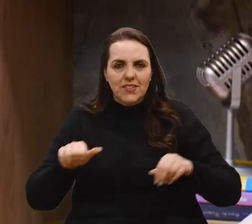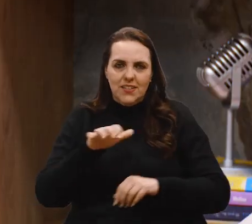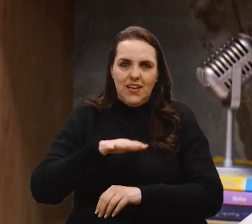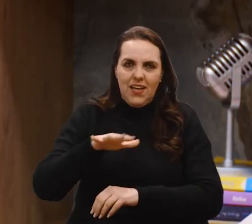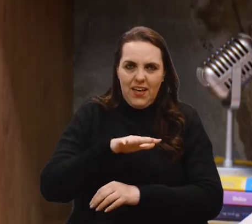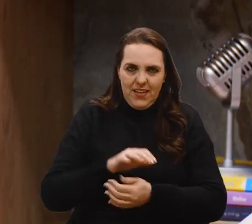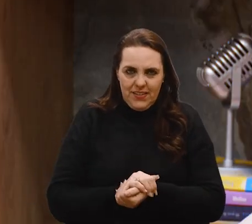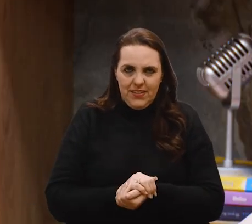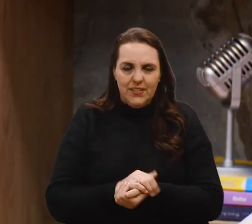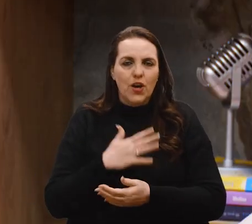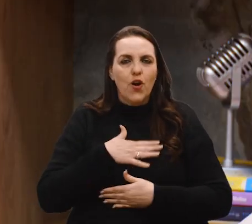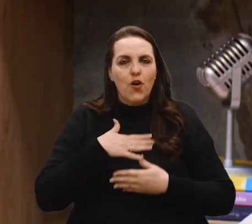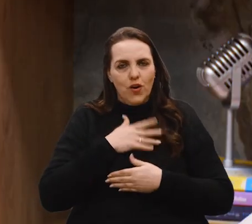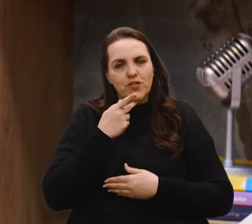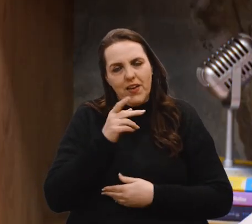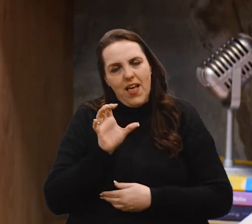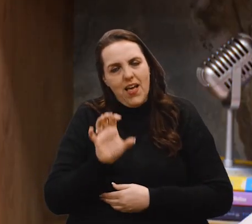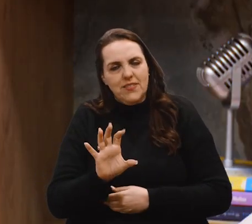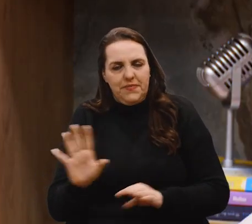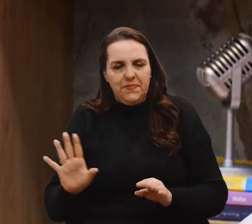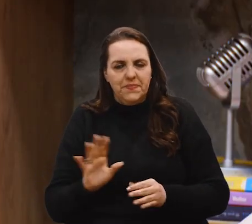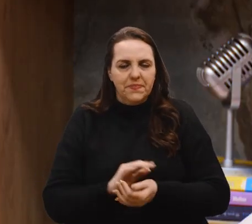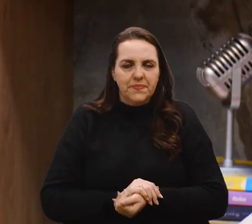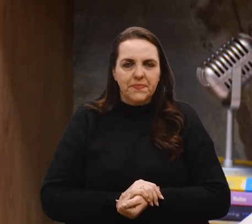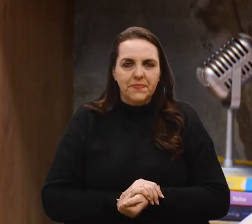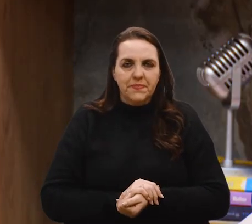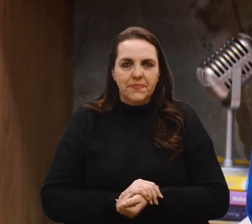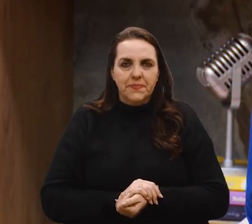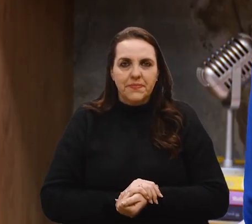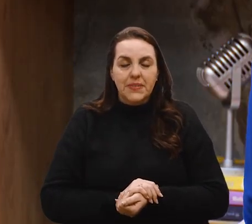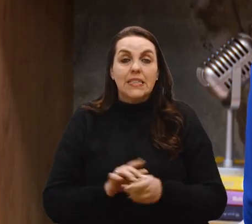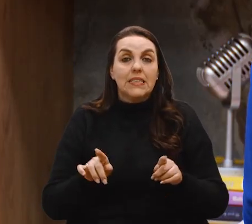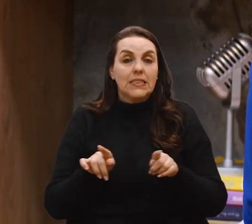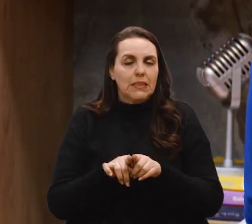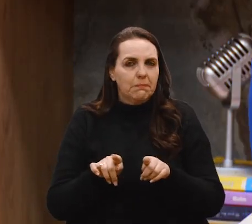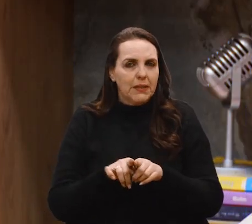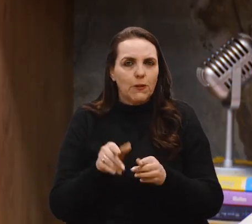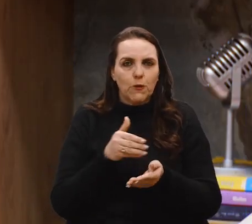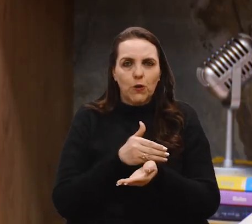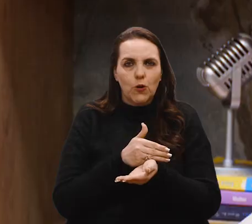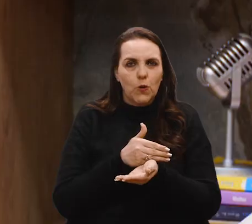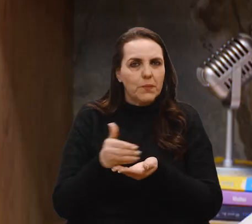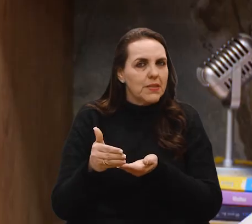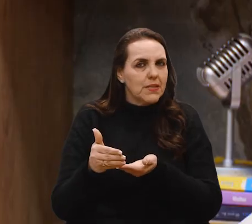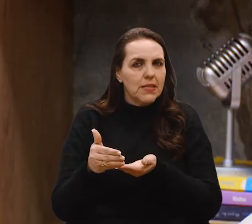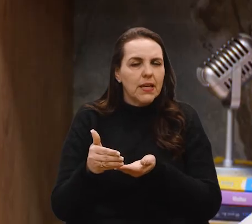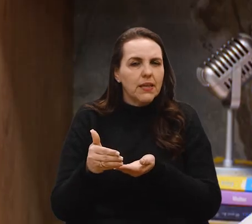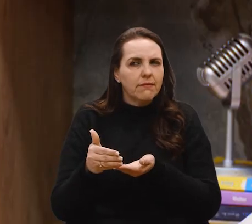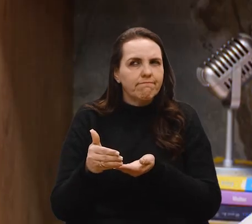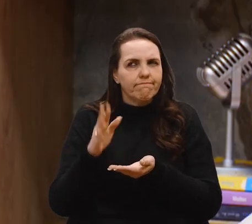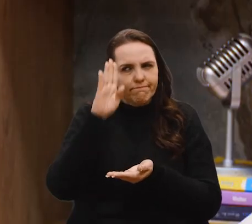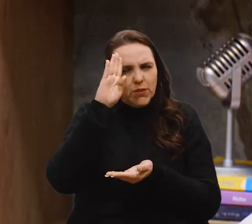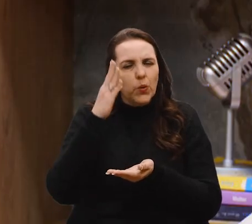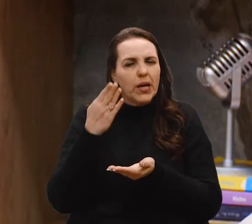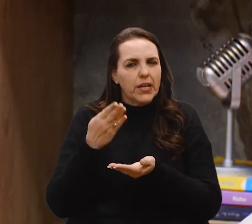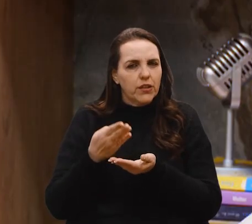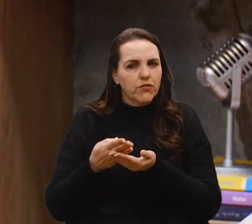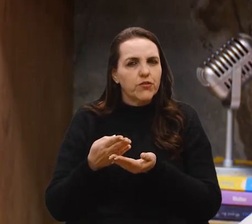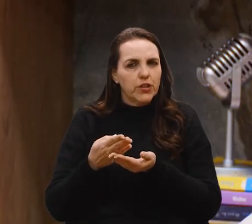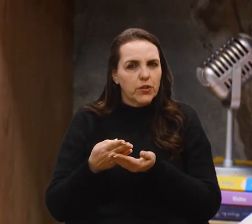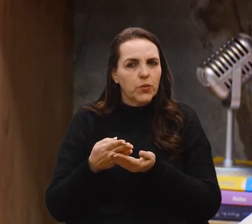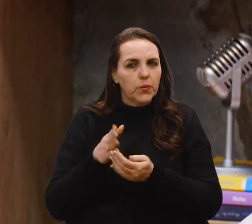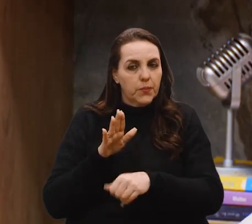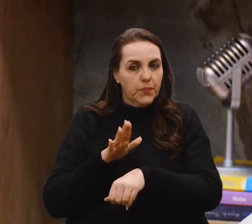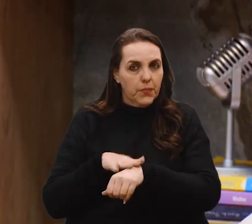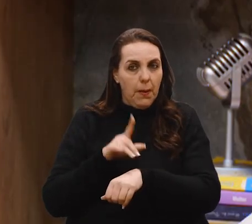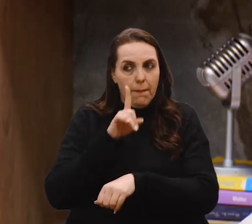Então, eu gosto de falar isso. E... eu comecei a... Eu acho que quando a minha mãe